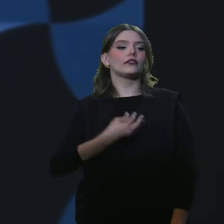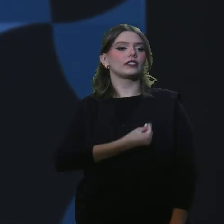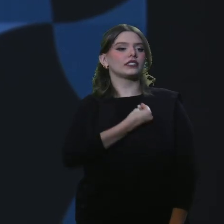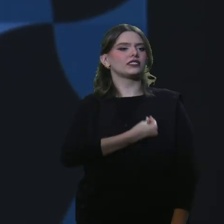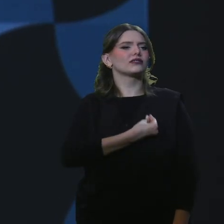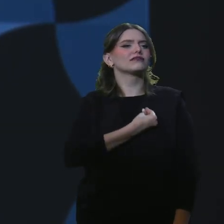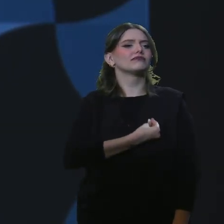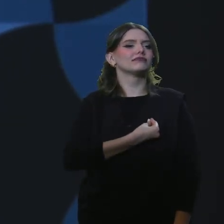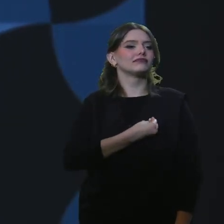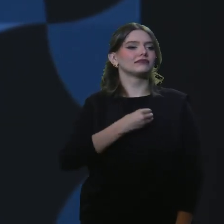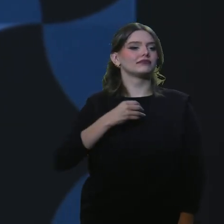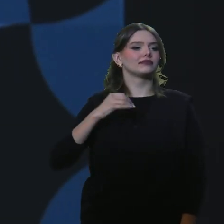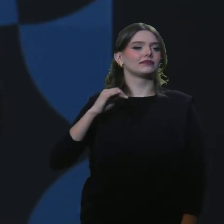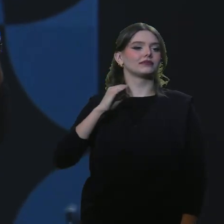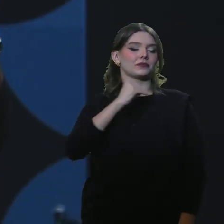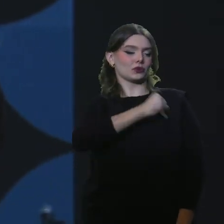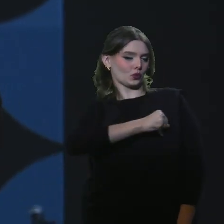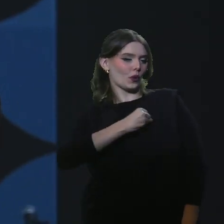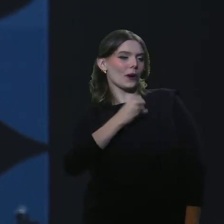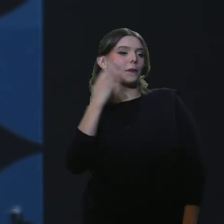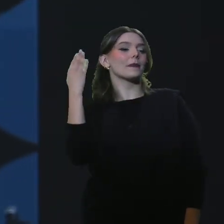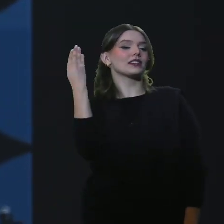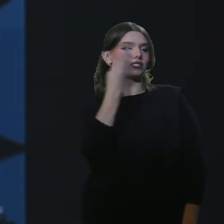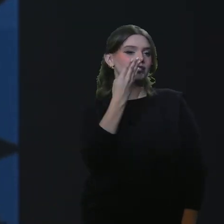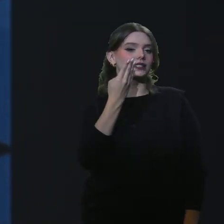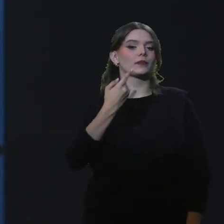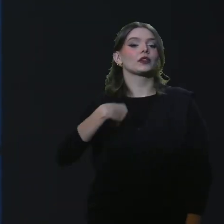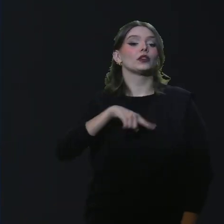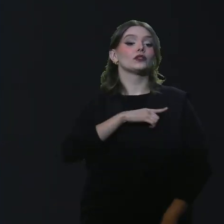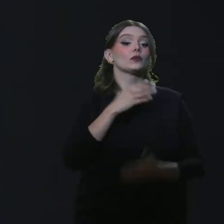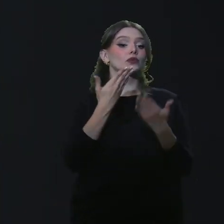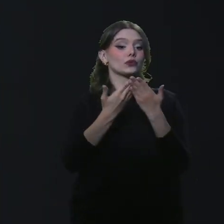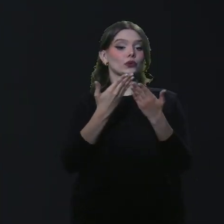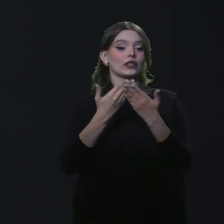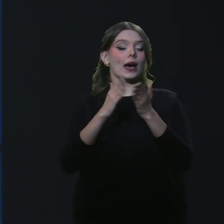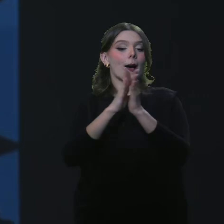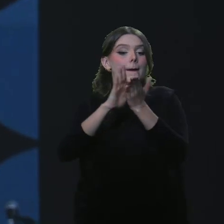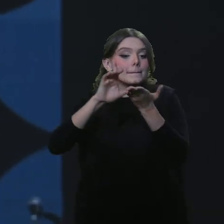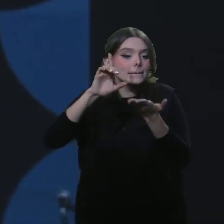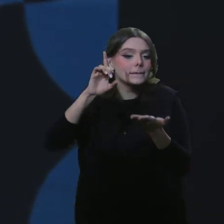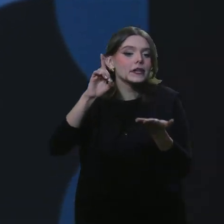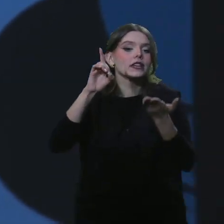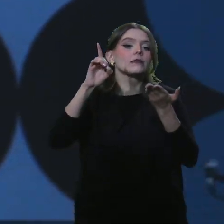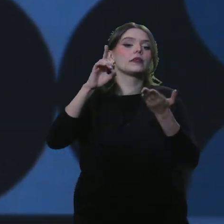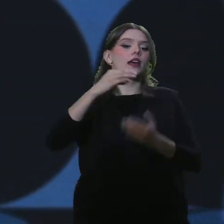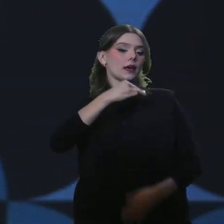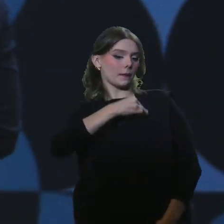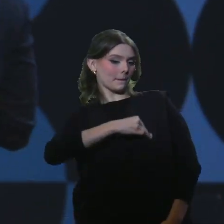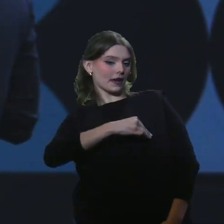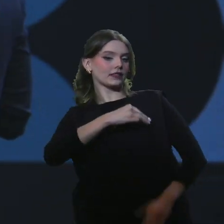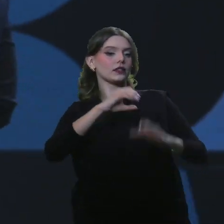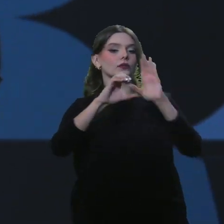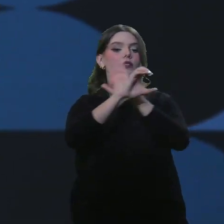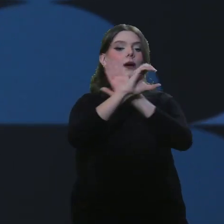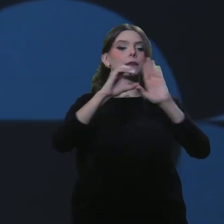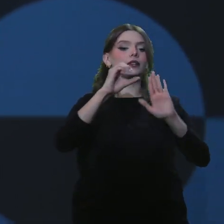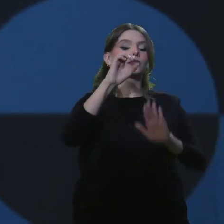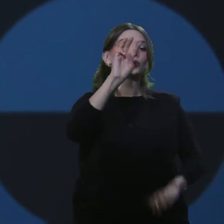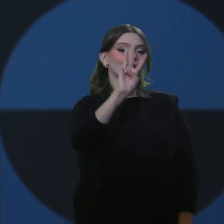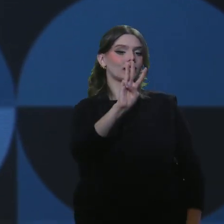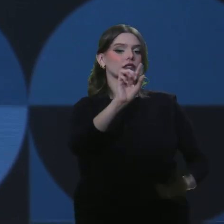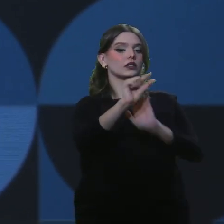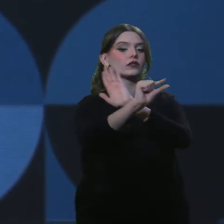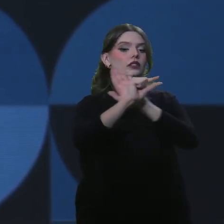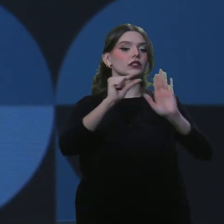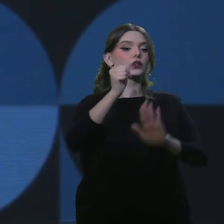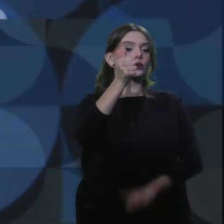vidas. Por isso eu pedi para você abrir em Mateus 3, então pegue a sua Bíblia aí, e vamos ler Mateus 3 a partir do versículo 1. A Bíblia